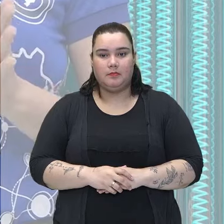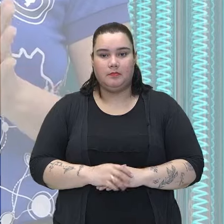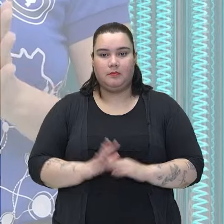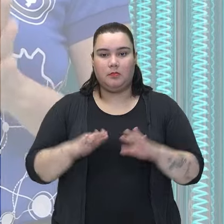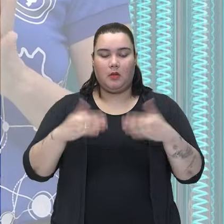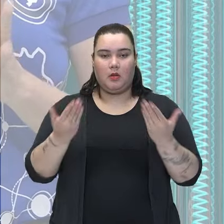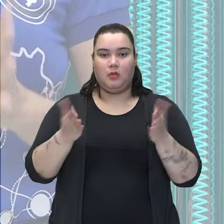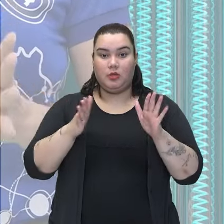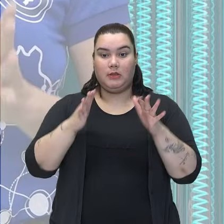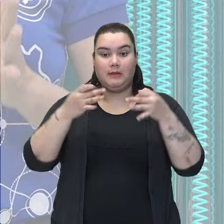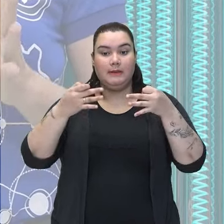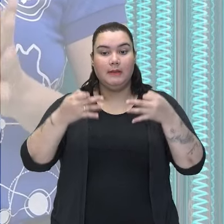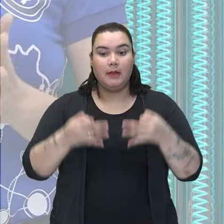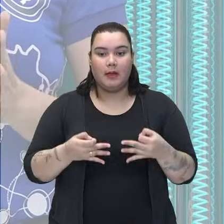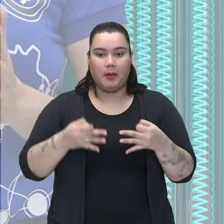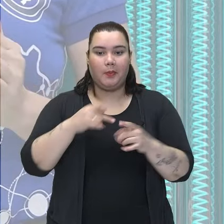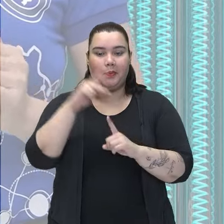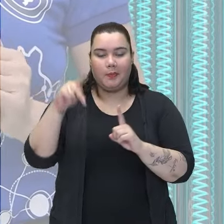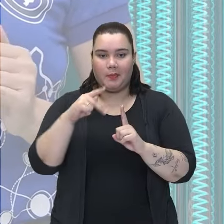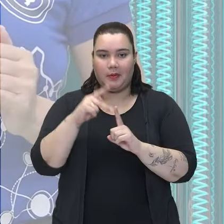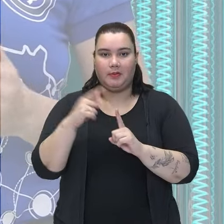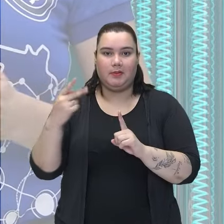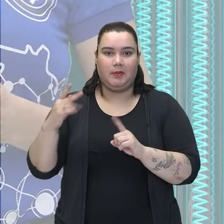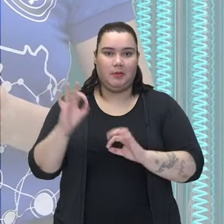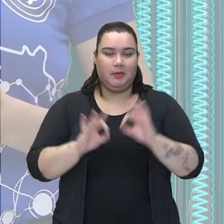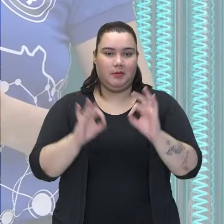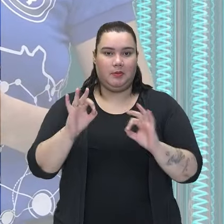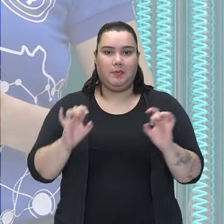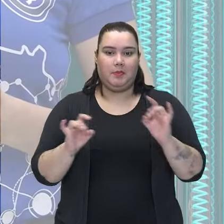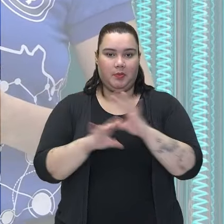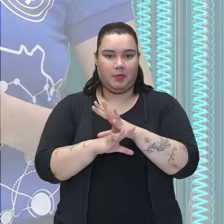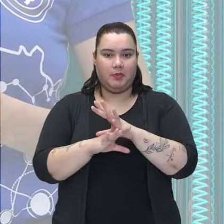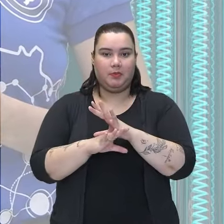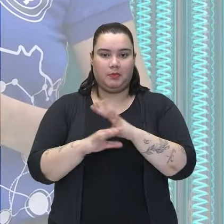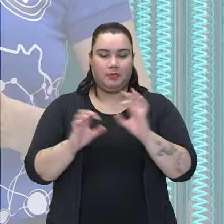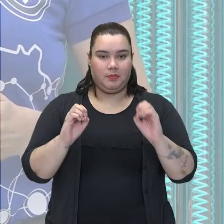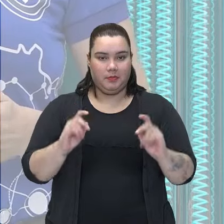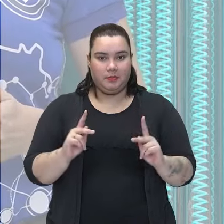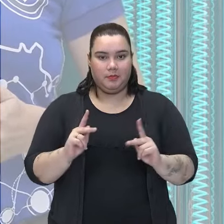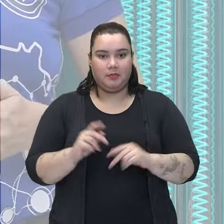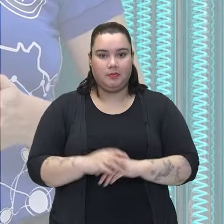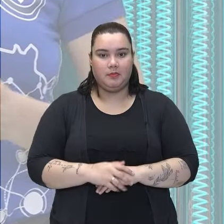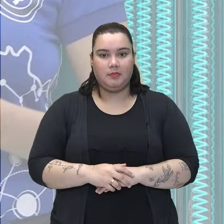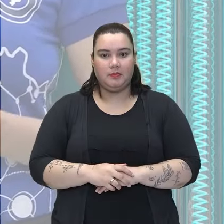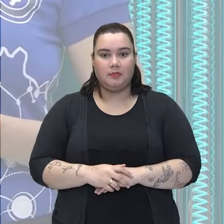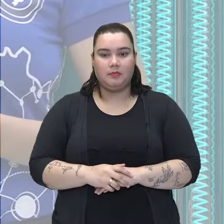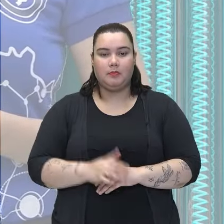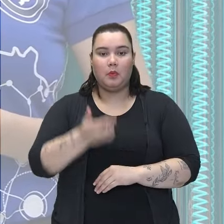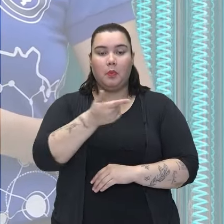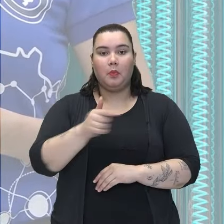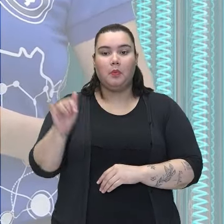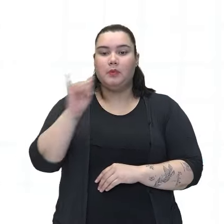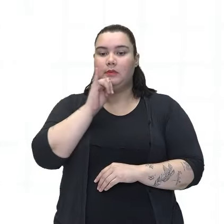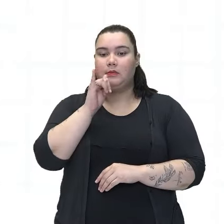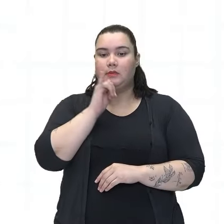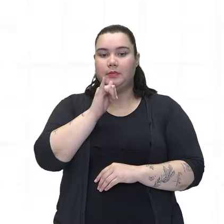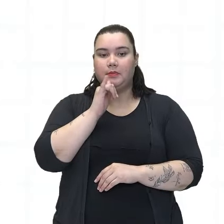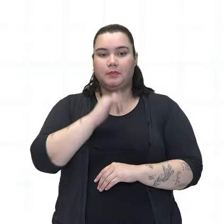já certinha, ela já tinha se planejado, se organizado para isso, ok? Vamos ver outros exemplos.